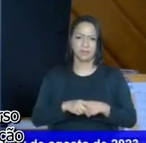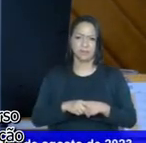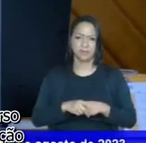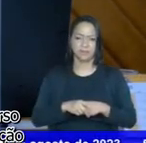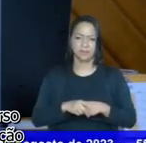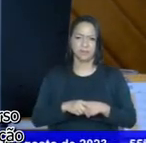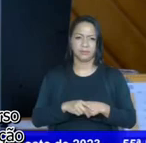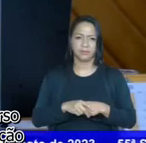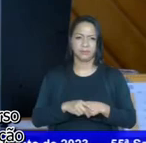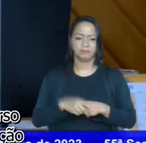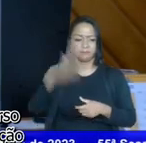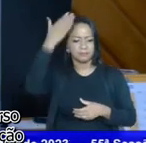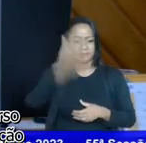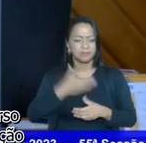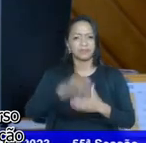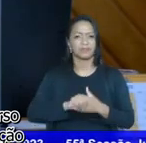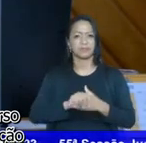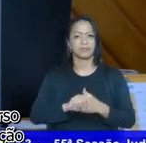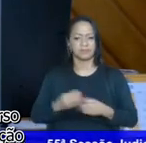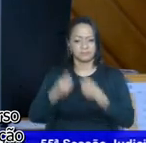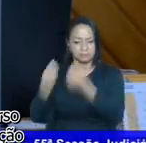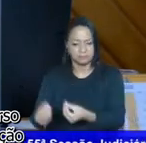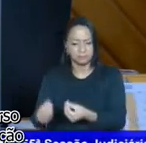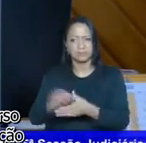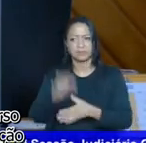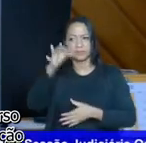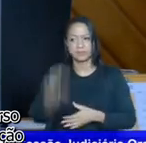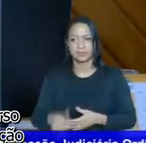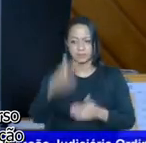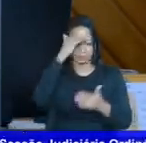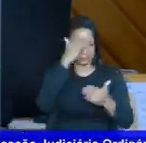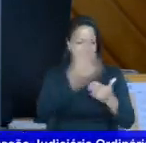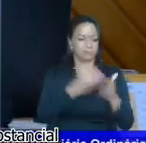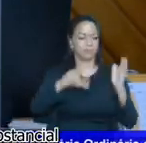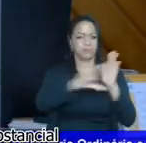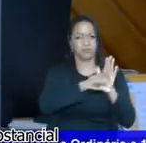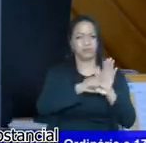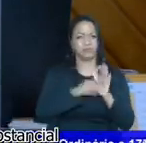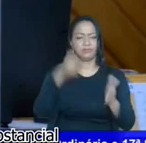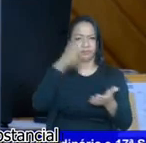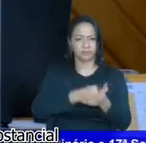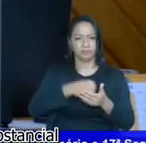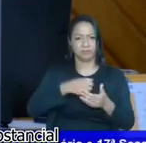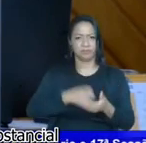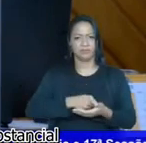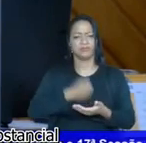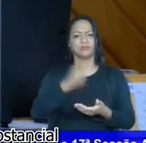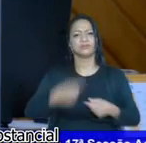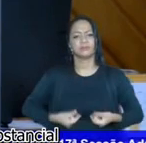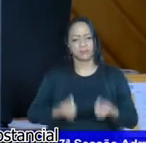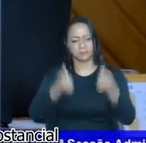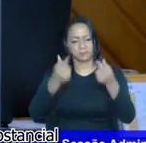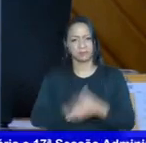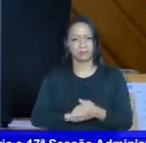É ônus do candidato provar que empregou o recurso de forma regular, e para isso basta cumprir a legislação sobre gastos eleitorais e prestação de contas de